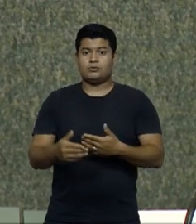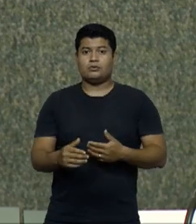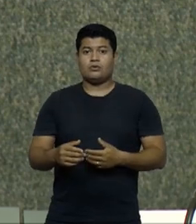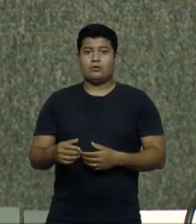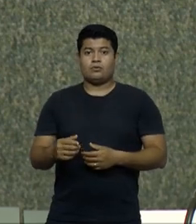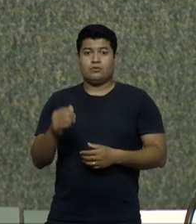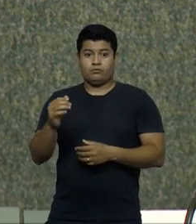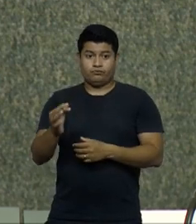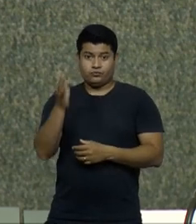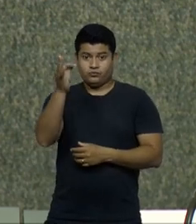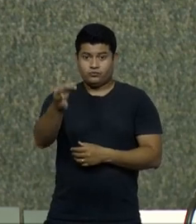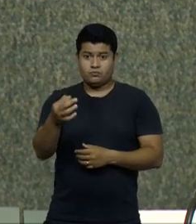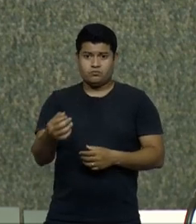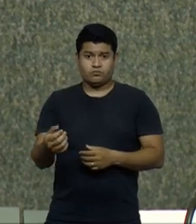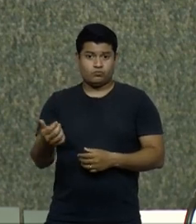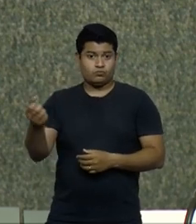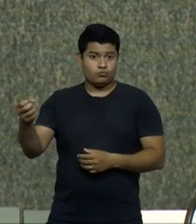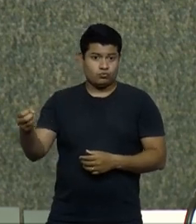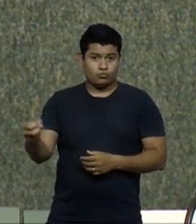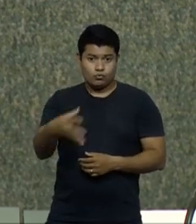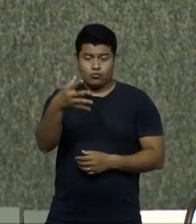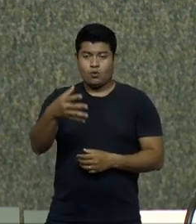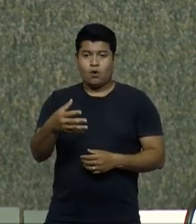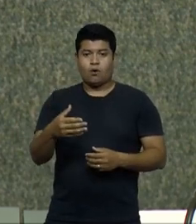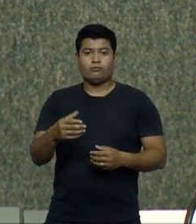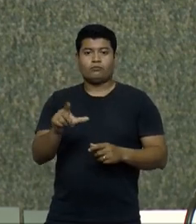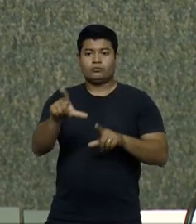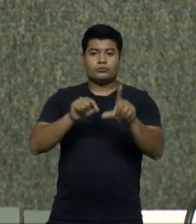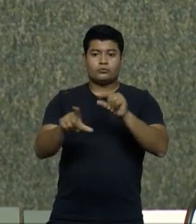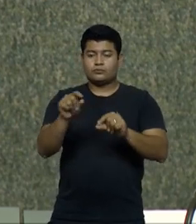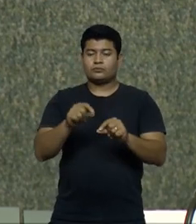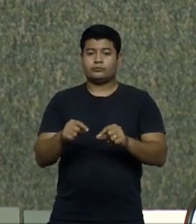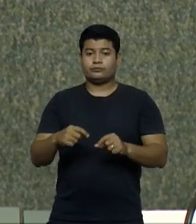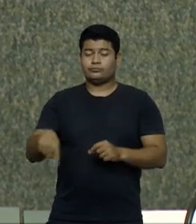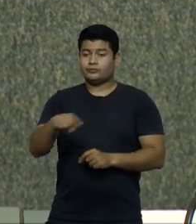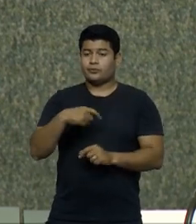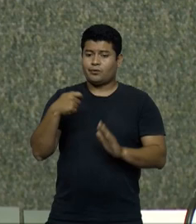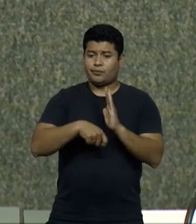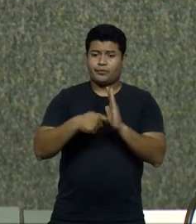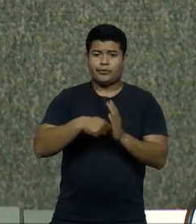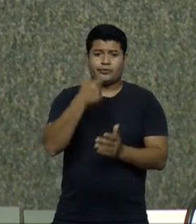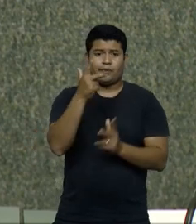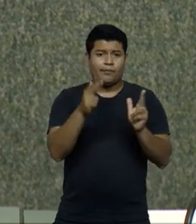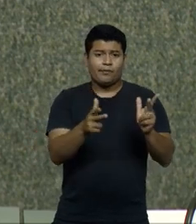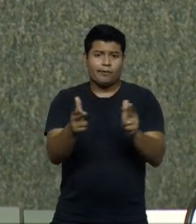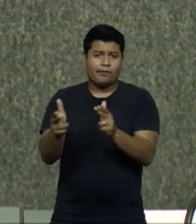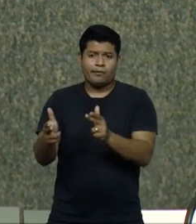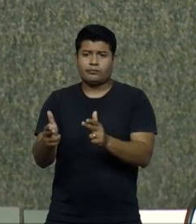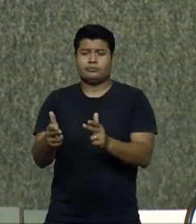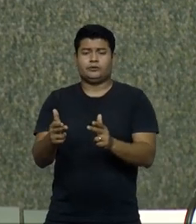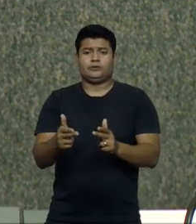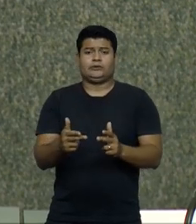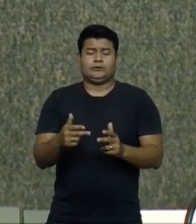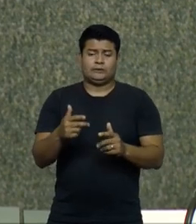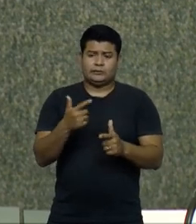já no próximo processo a gente não tenha que enfrentar esses mesmos problemas sejam esses problemas históricos que já se repetem há muitos anos